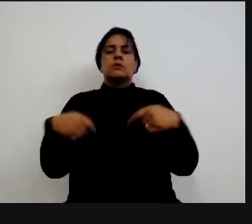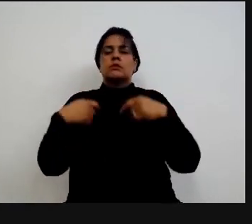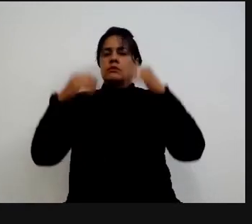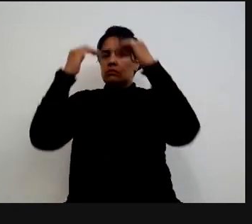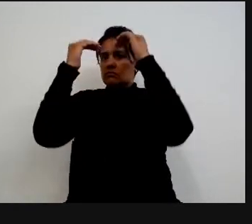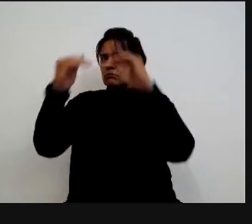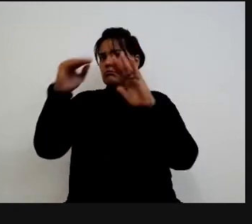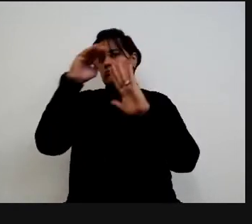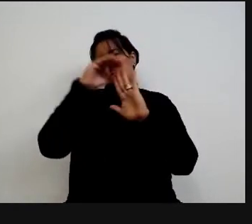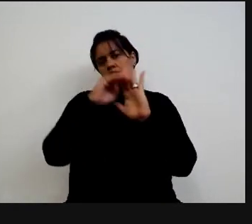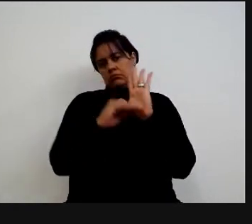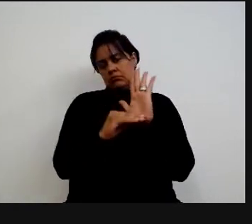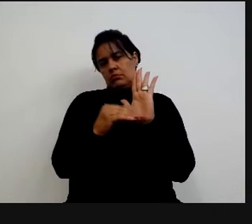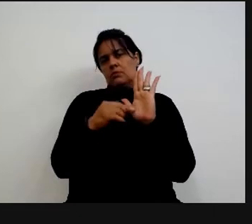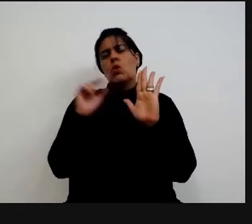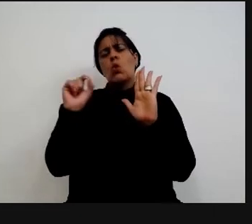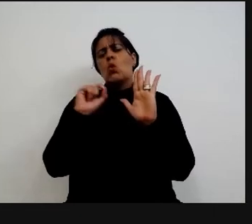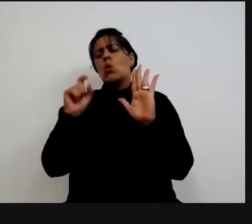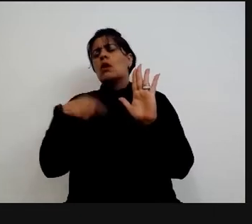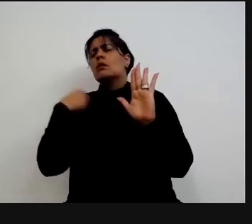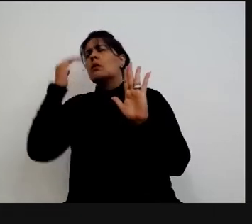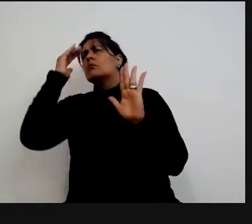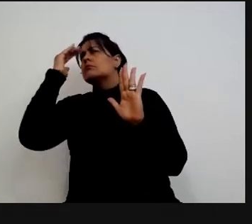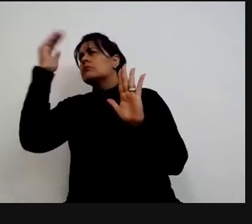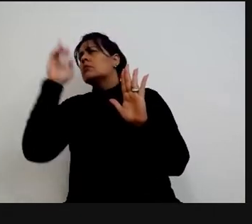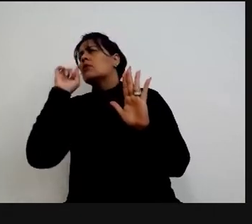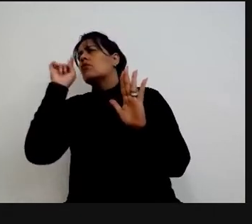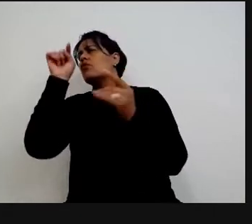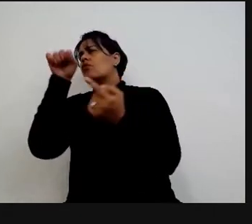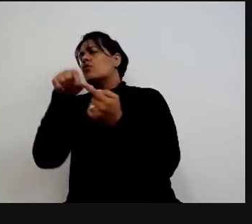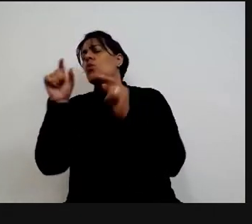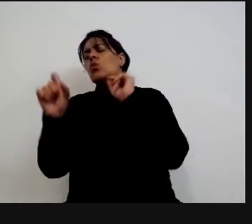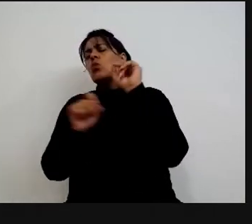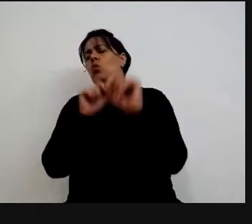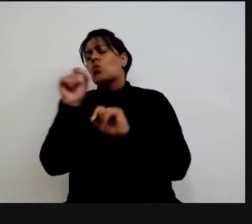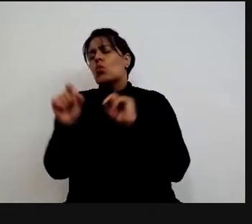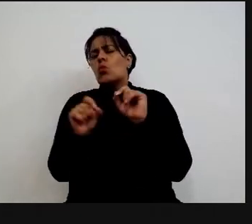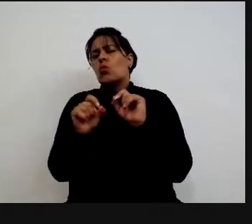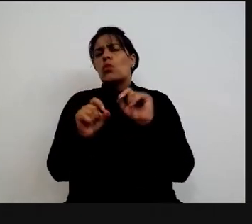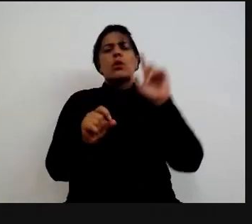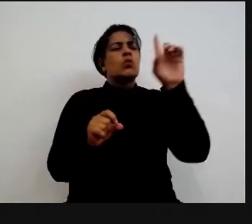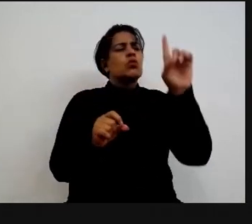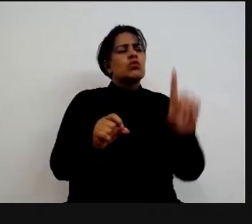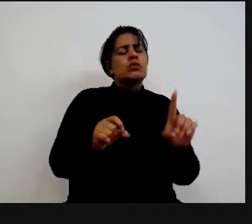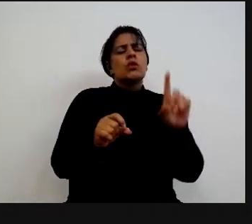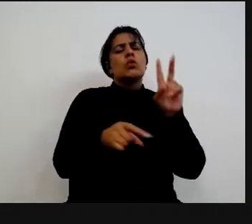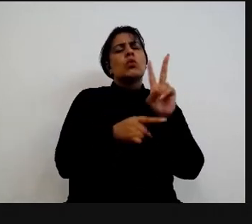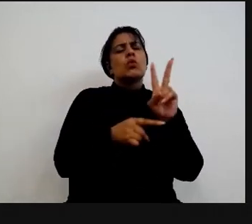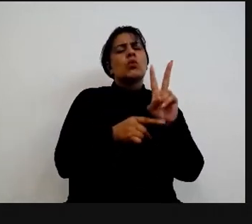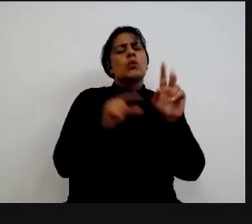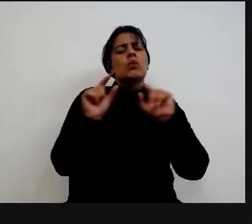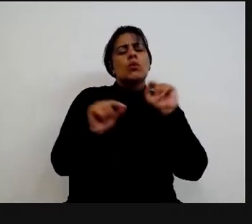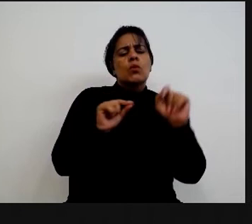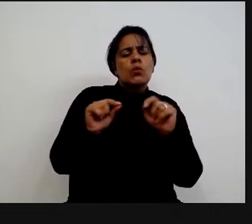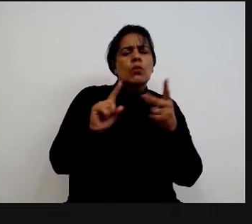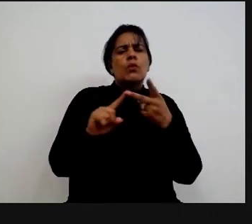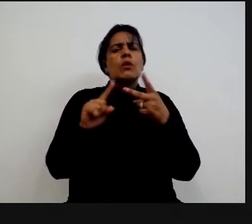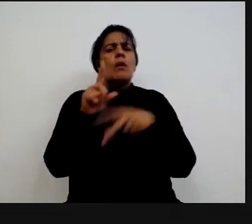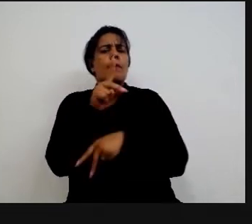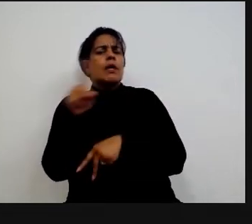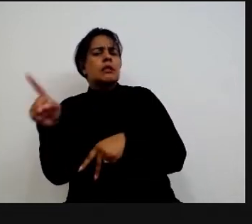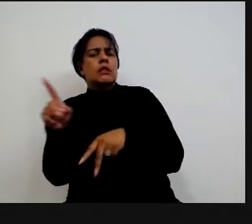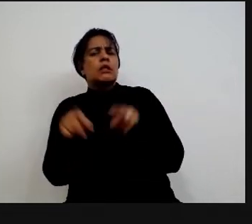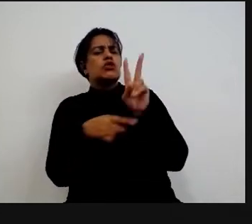princípios. Né? O que nos guia educacionalmente, o que o diretor defendendo, o